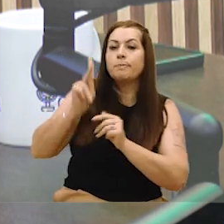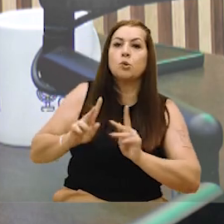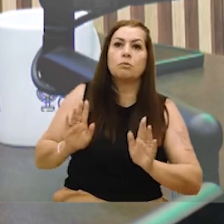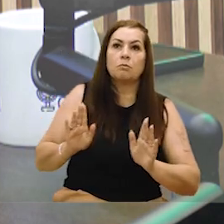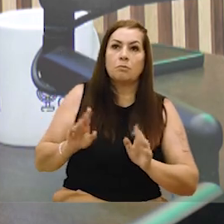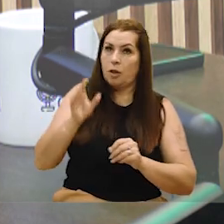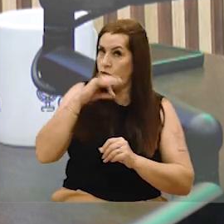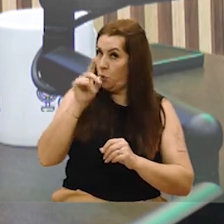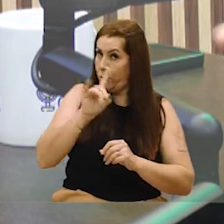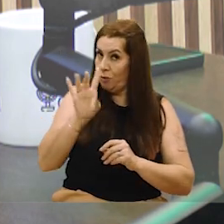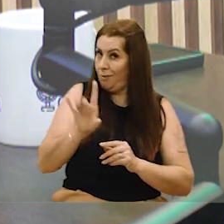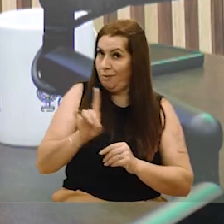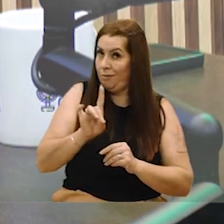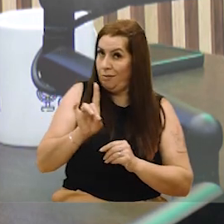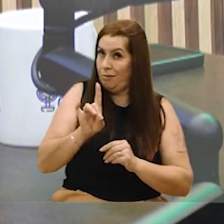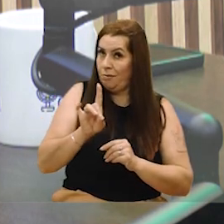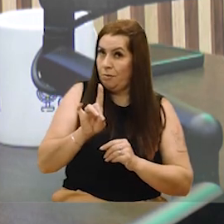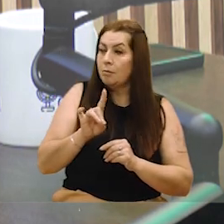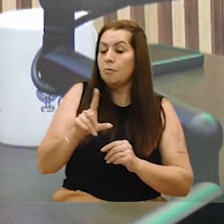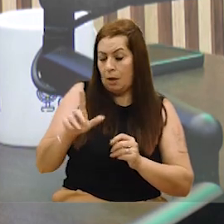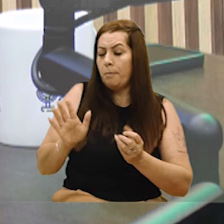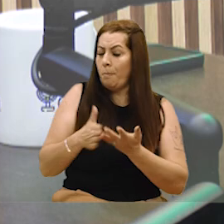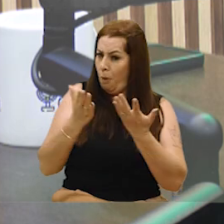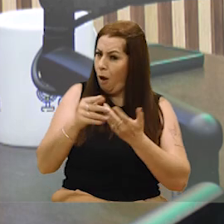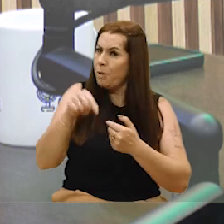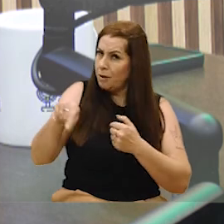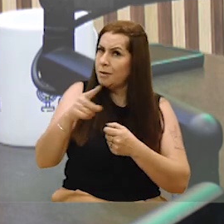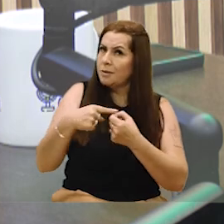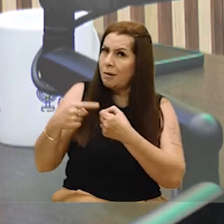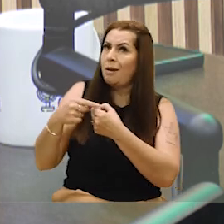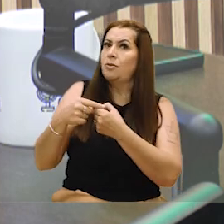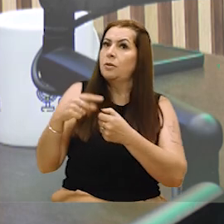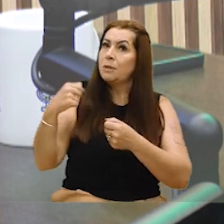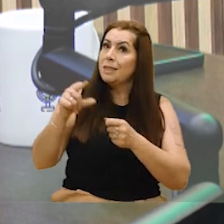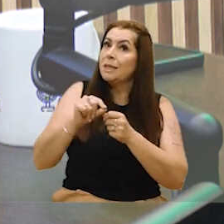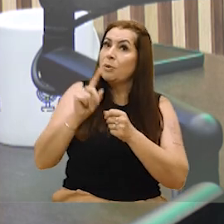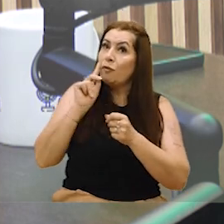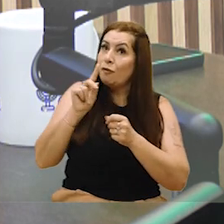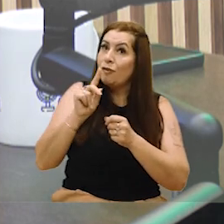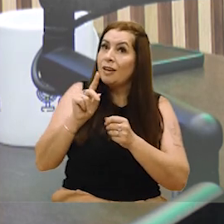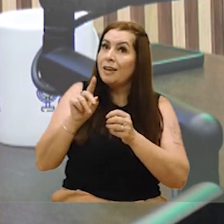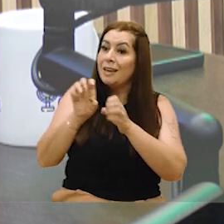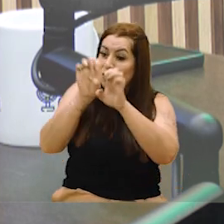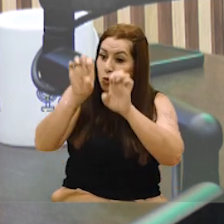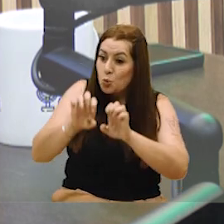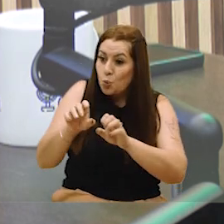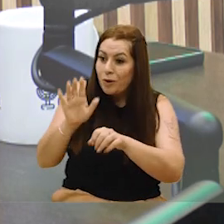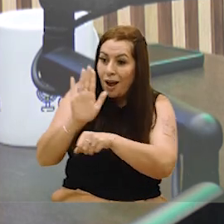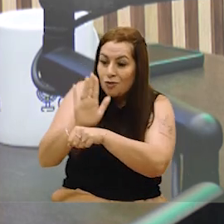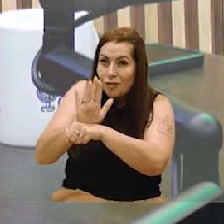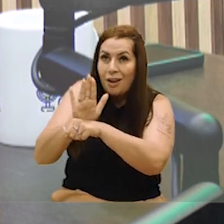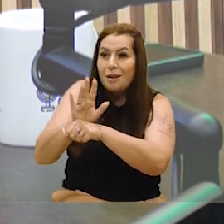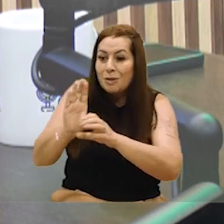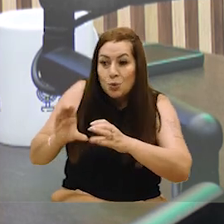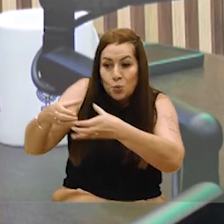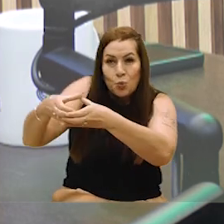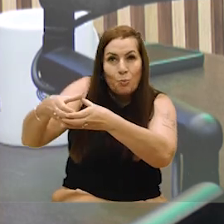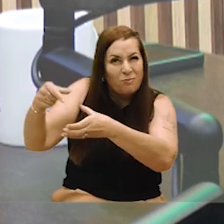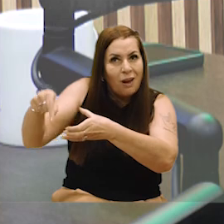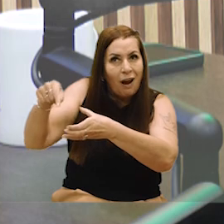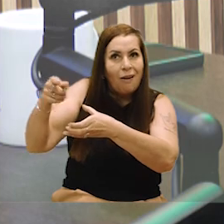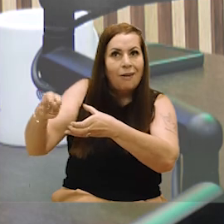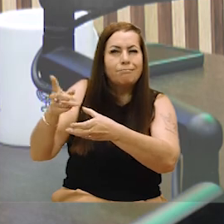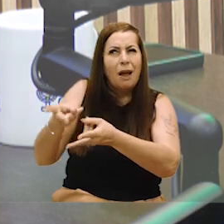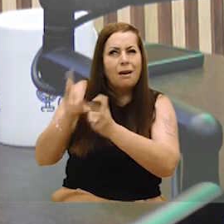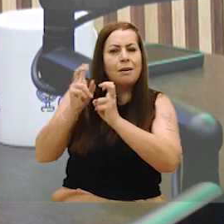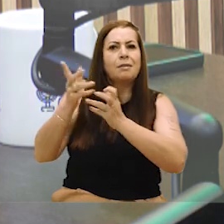essas pessoas. Caxias não é só isso, nós temos bolsões de pobreza na nossa cidade. E nós precisamos levar infraestruturas para esses nichos, né, que a